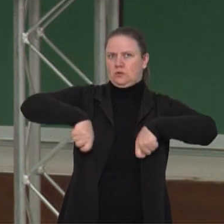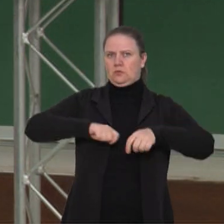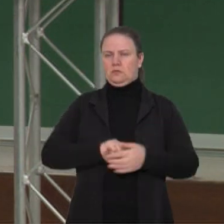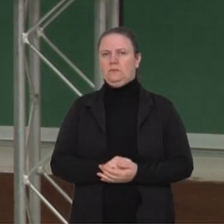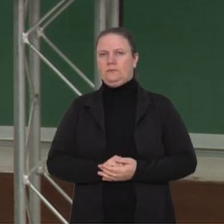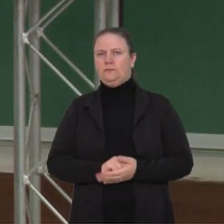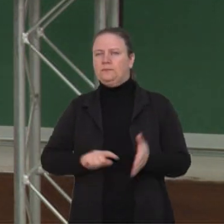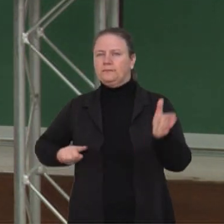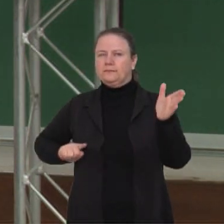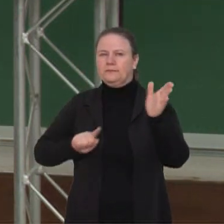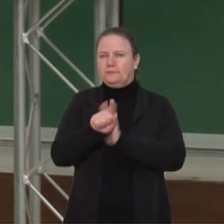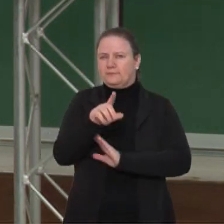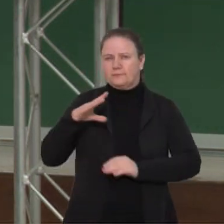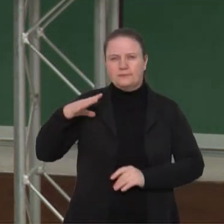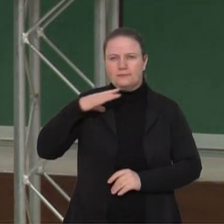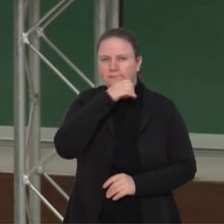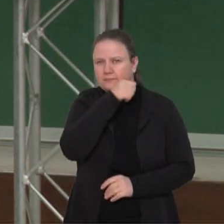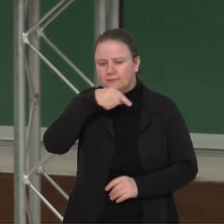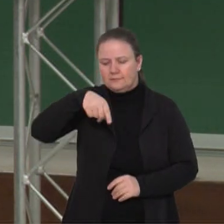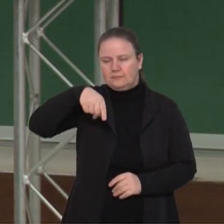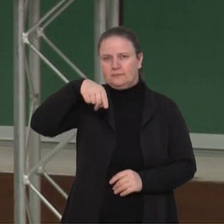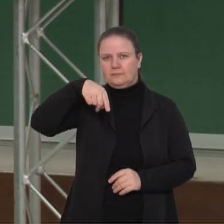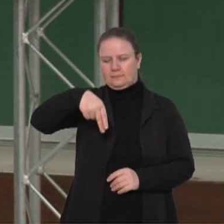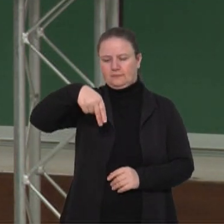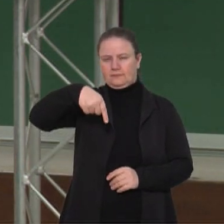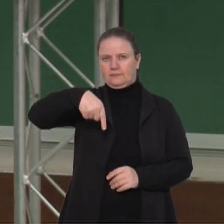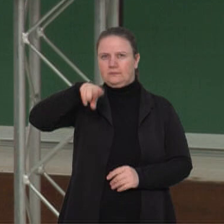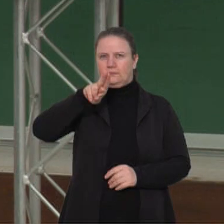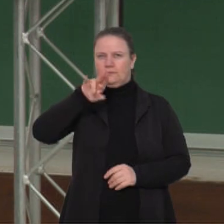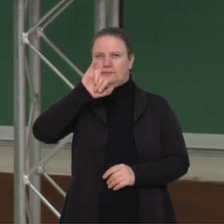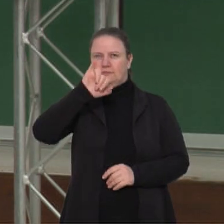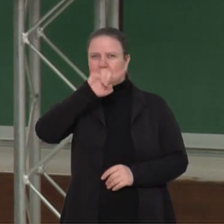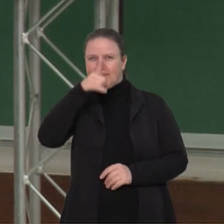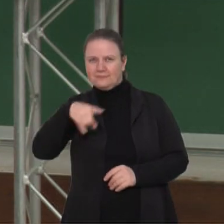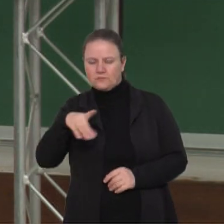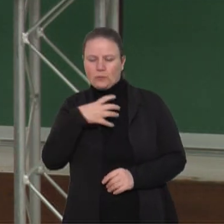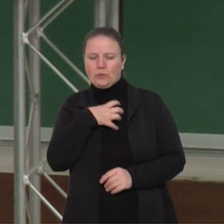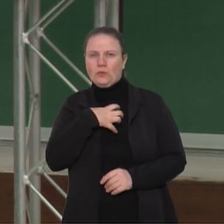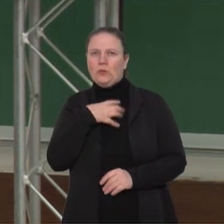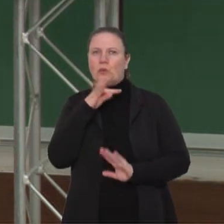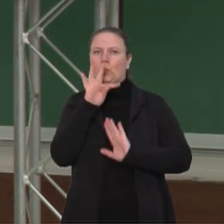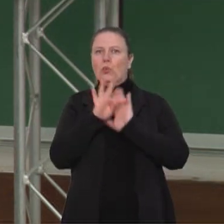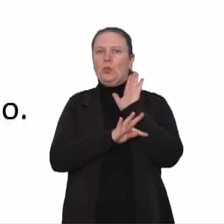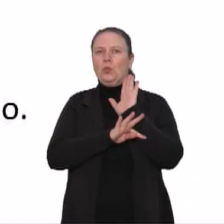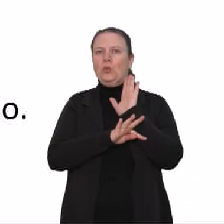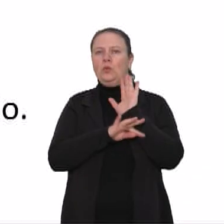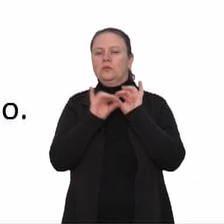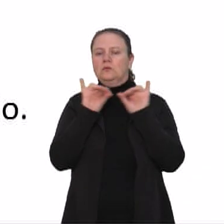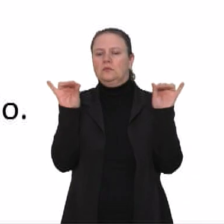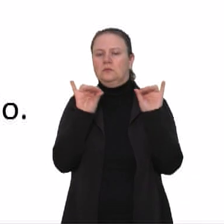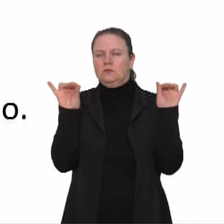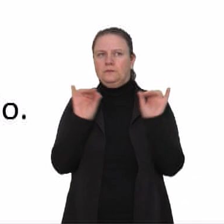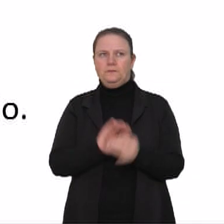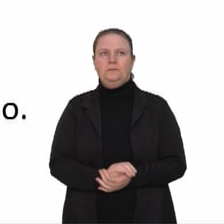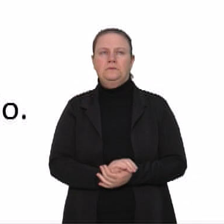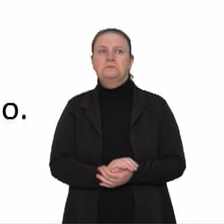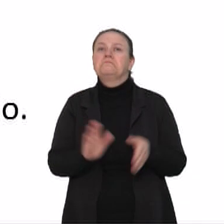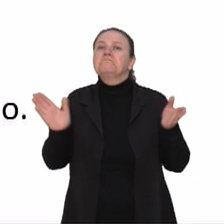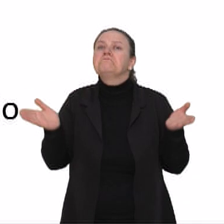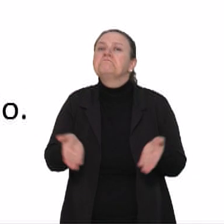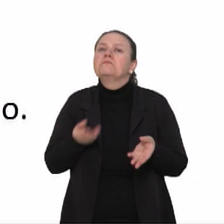quiz, agora que nós falamos sobre o modo de se produzir esse texto? Então, ao produzir um